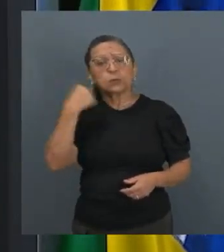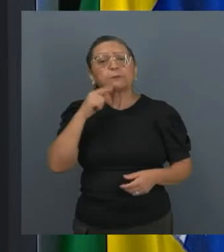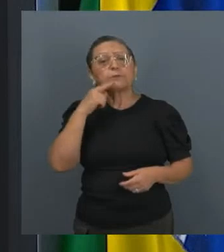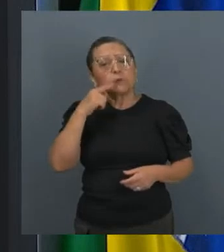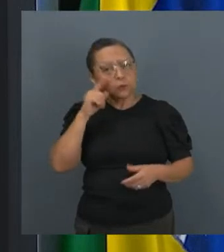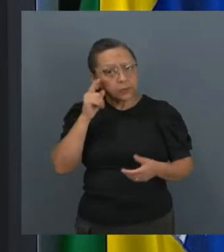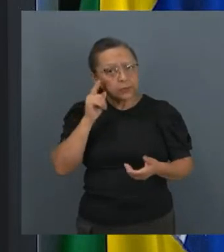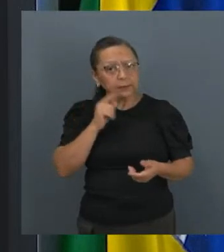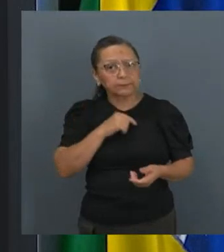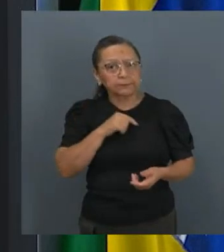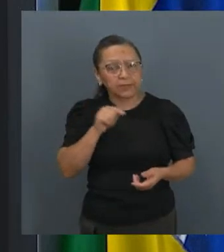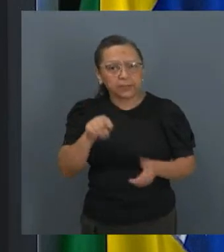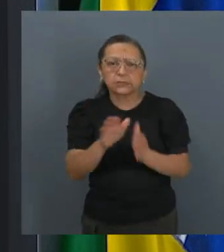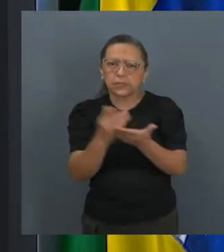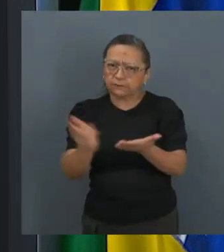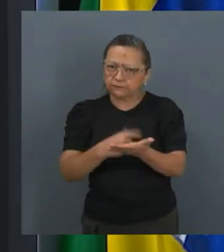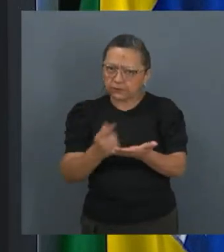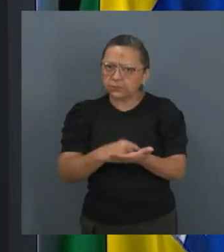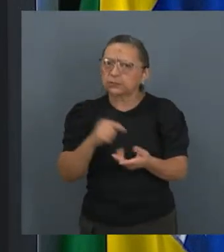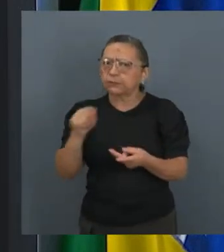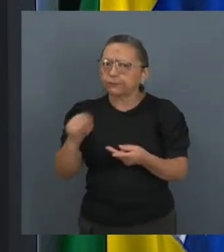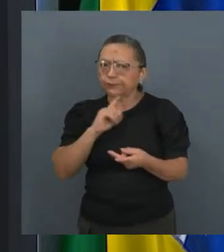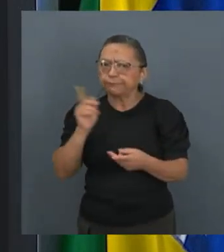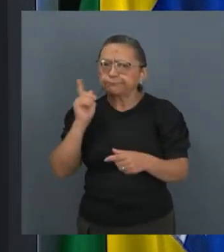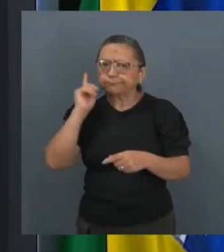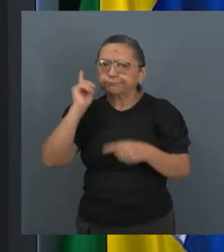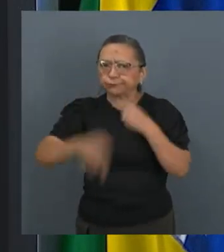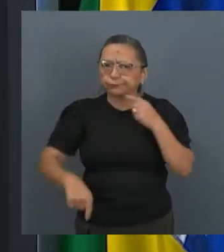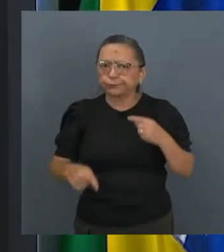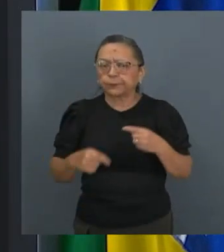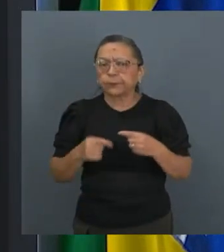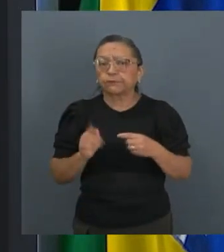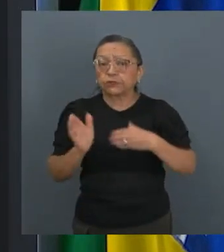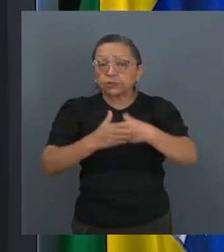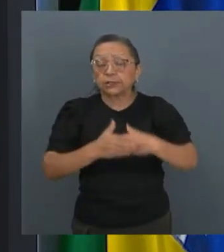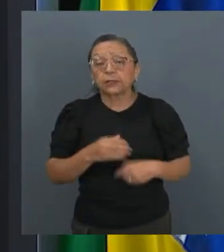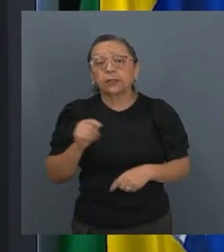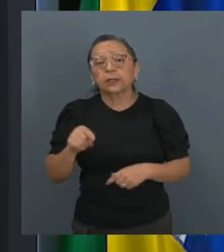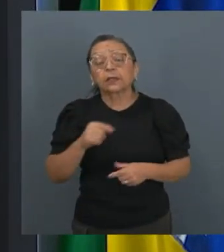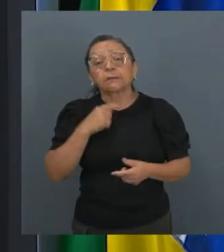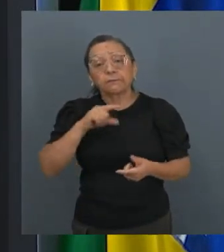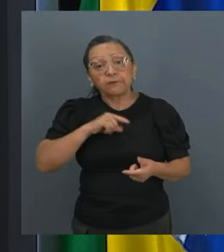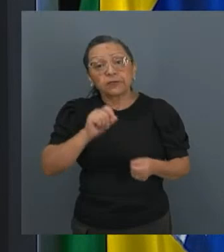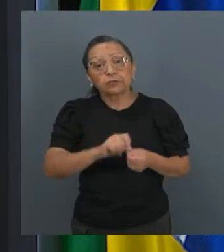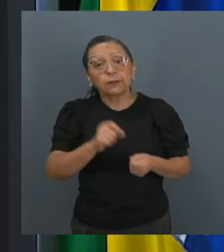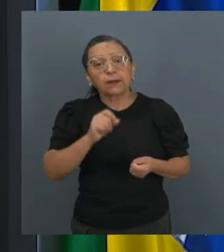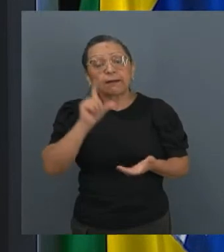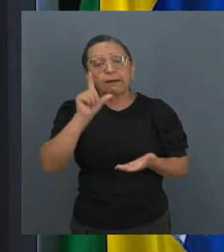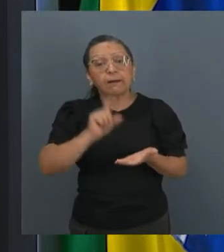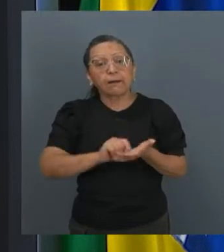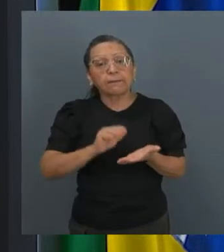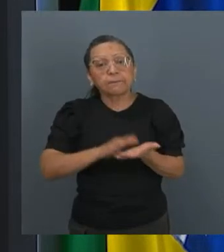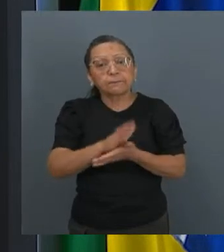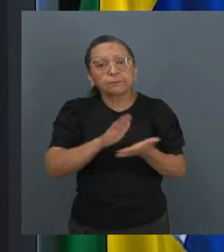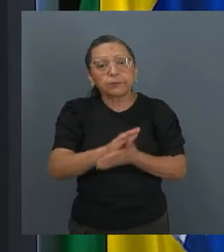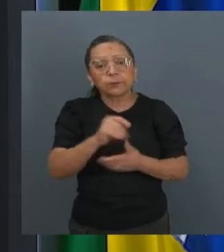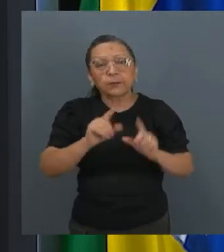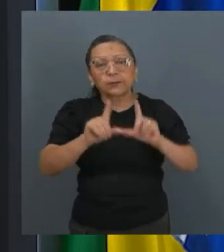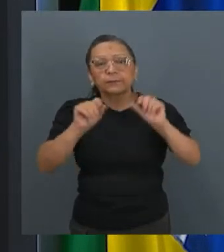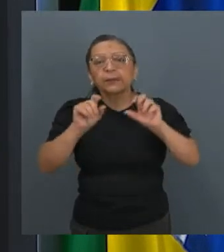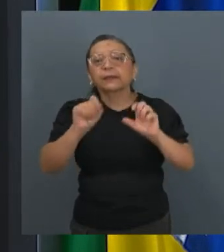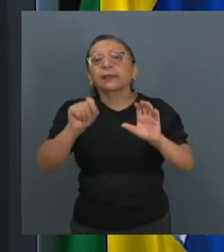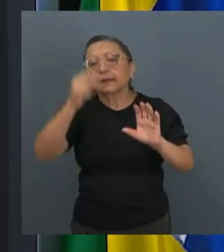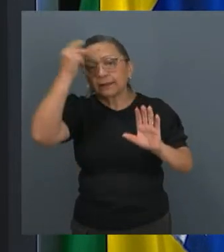censurada essa revista pelo STF, publicou uma matéria intitulada Quem está por trás do Alexandre